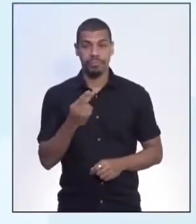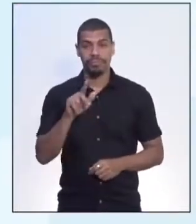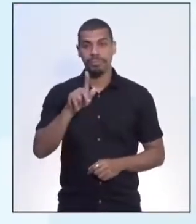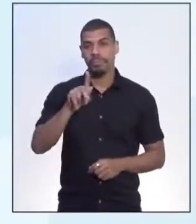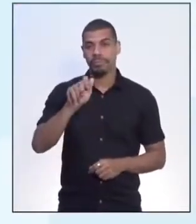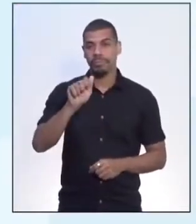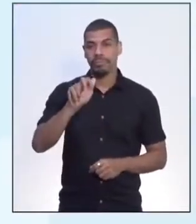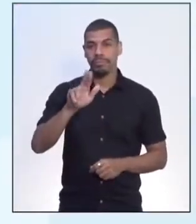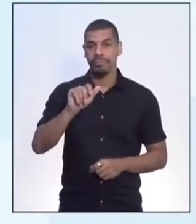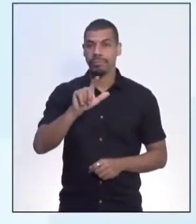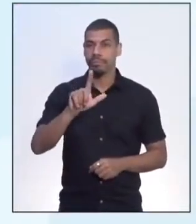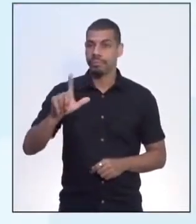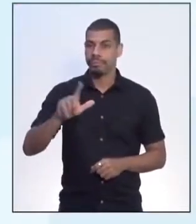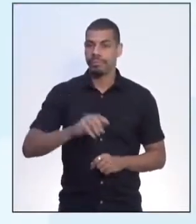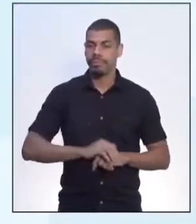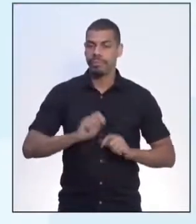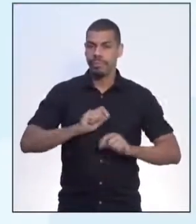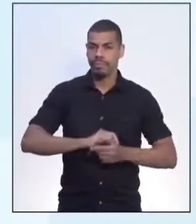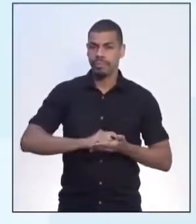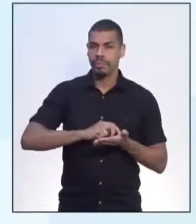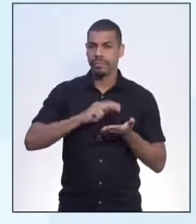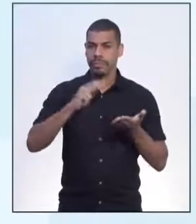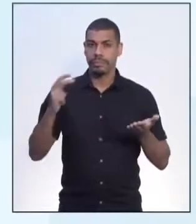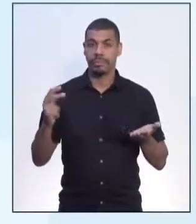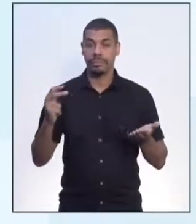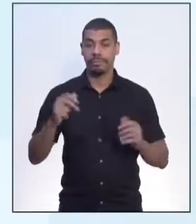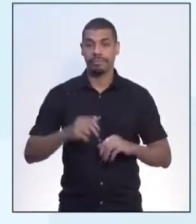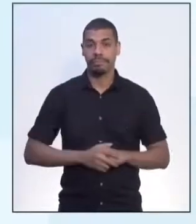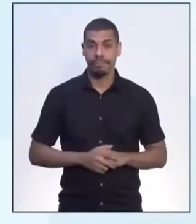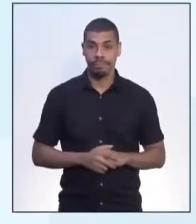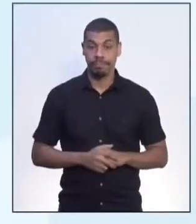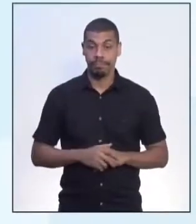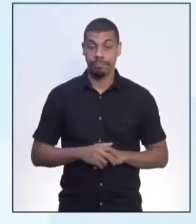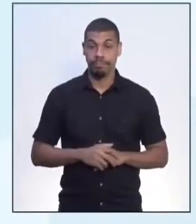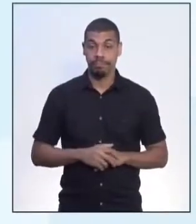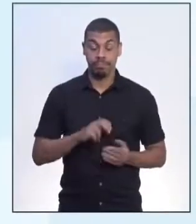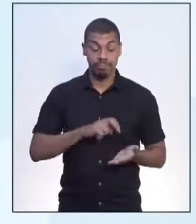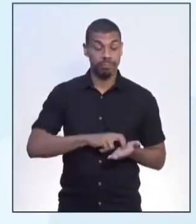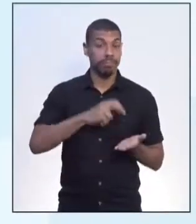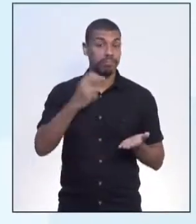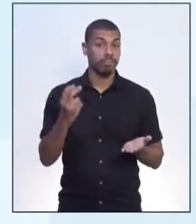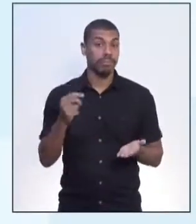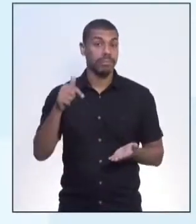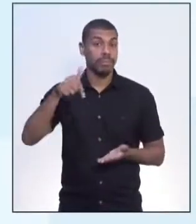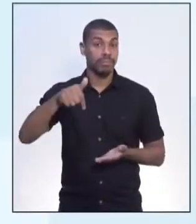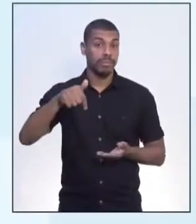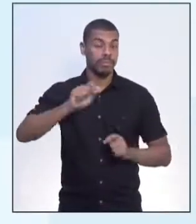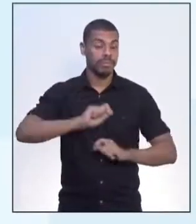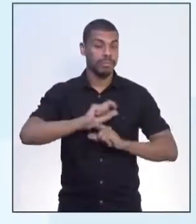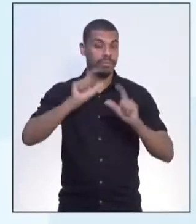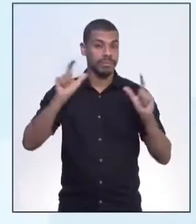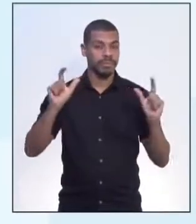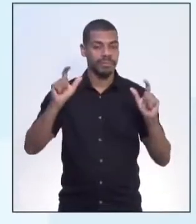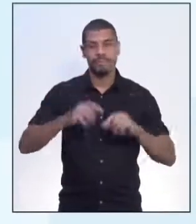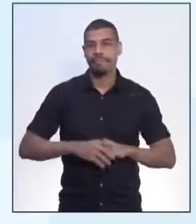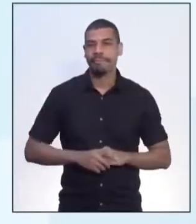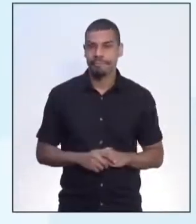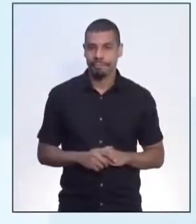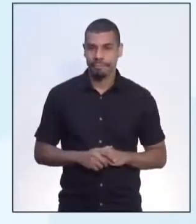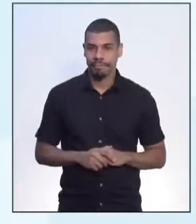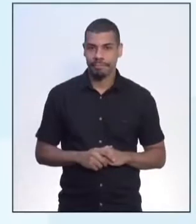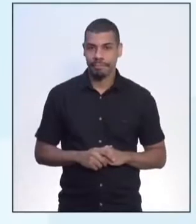morning. E de manhã. I get up at 7 o'clock. Eu levanto às 7 horas. Then I take a